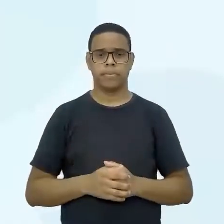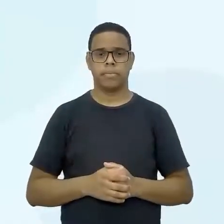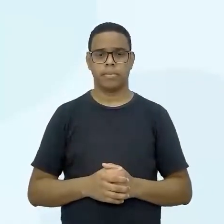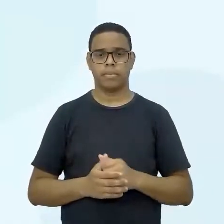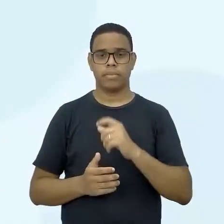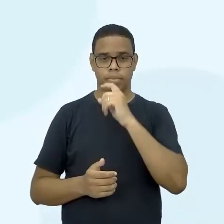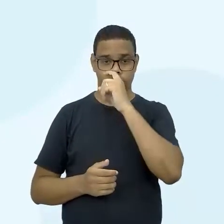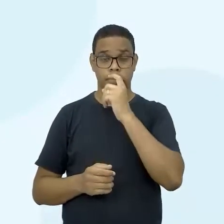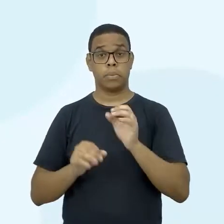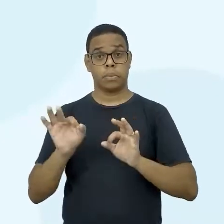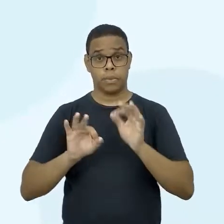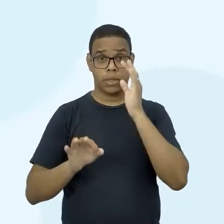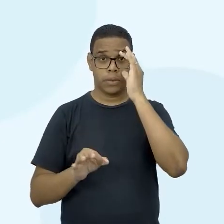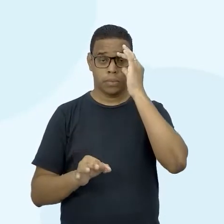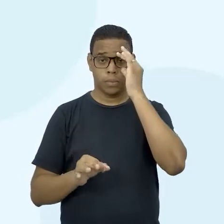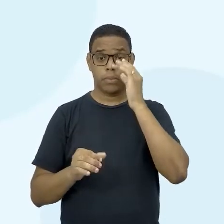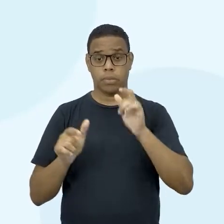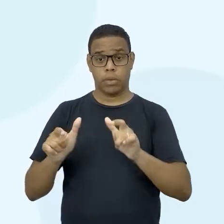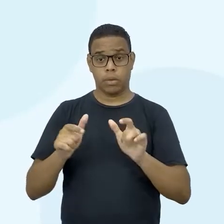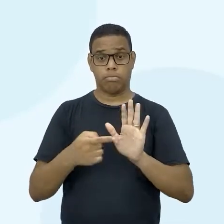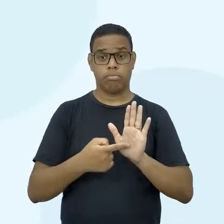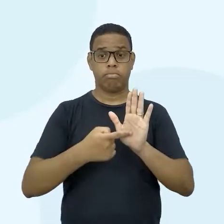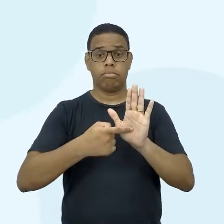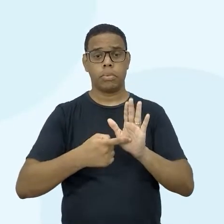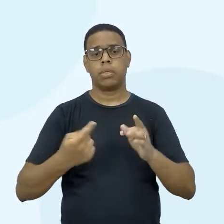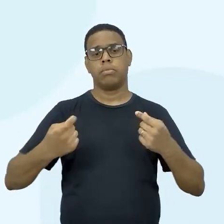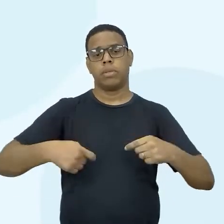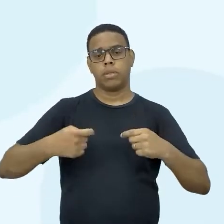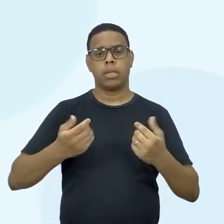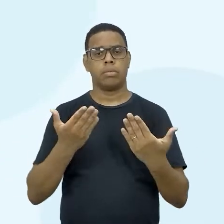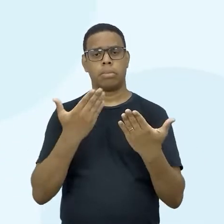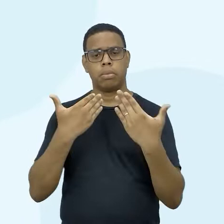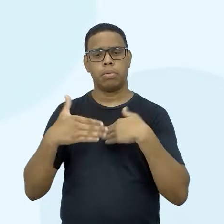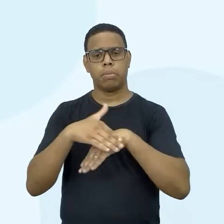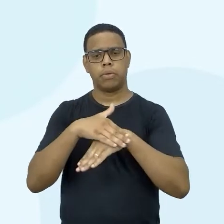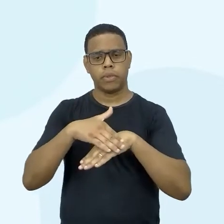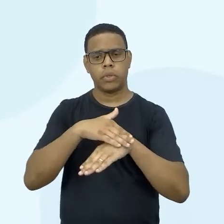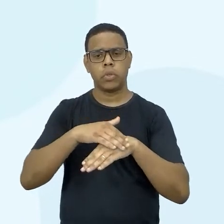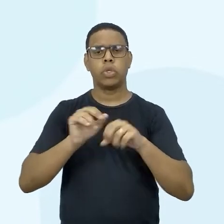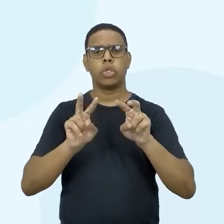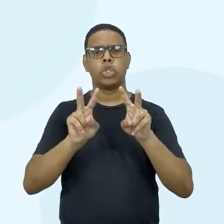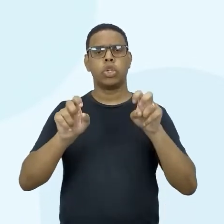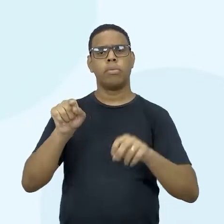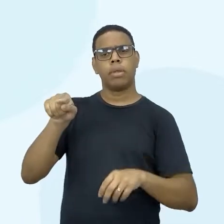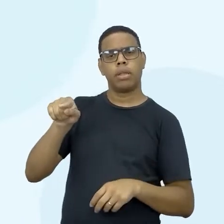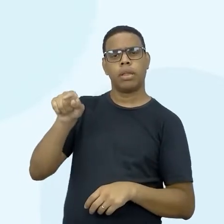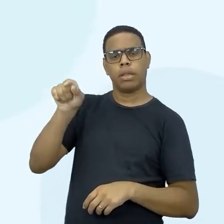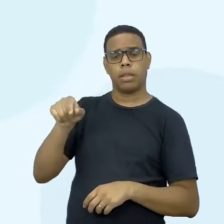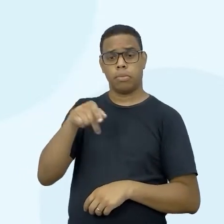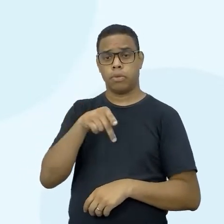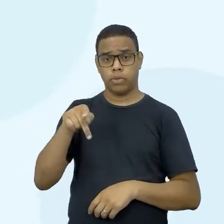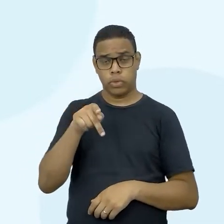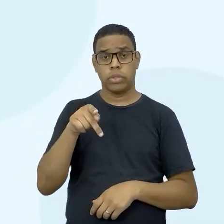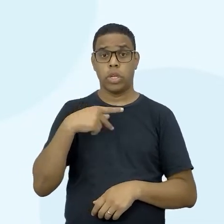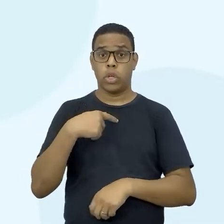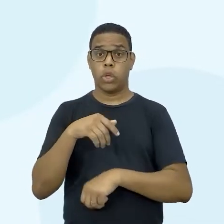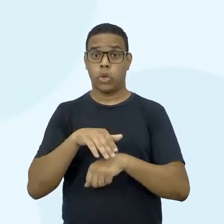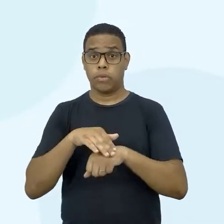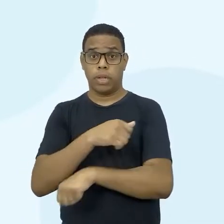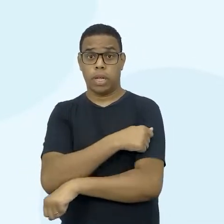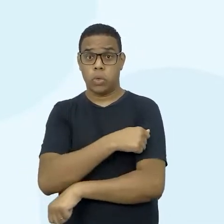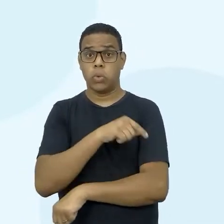Planejamento. Para que haja um ambiente apropriado à apresentação, é necessário dialogar com o professor. Então, estou falando com os estudantes,